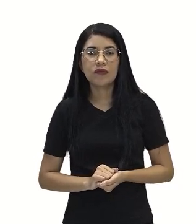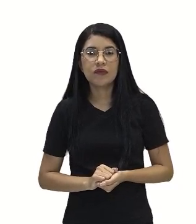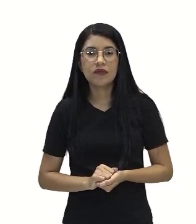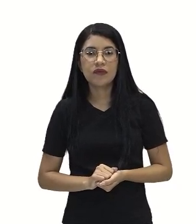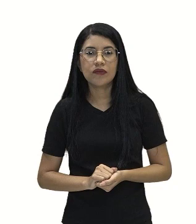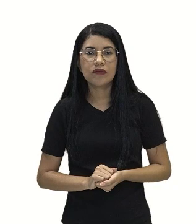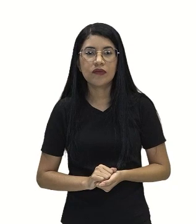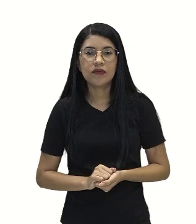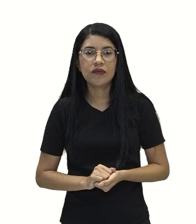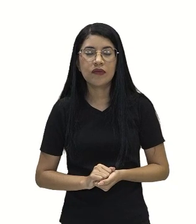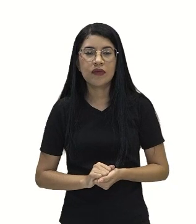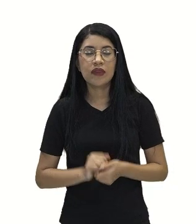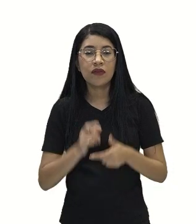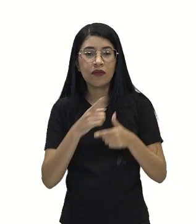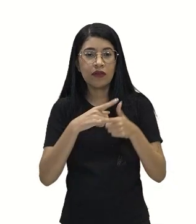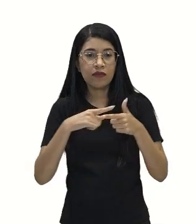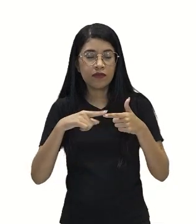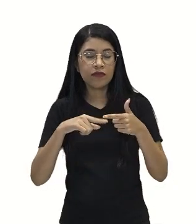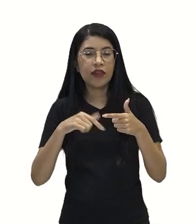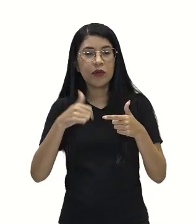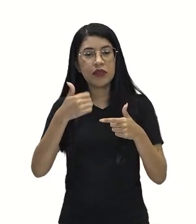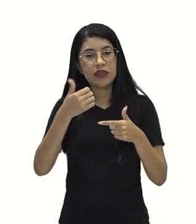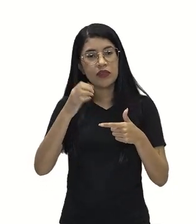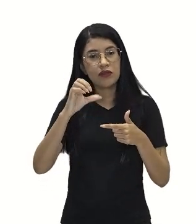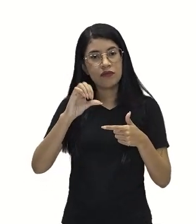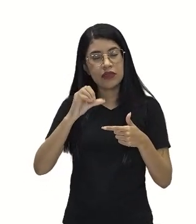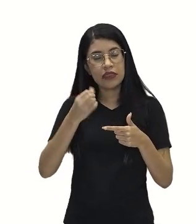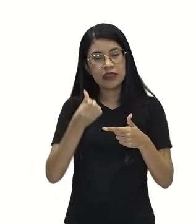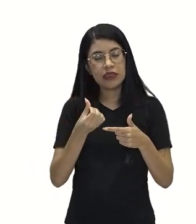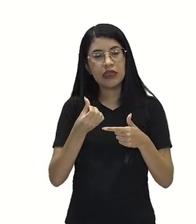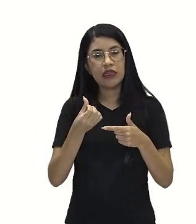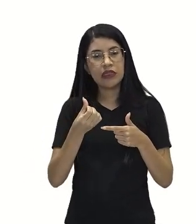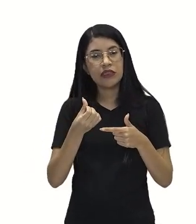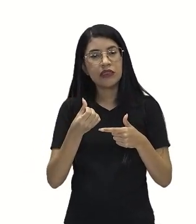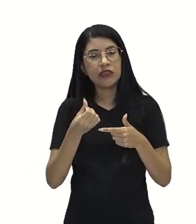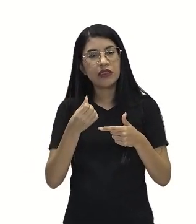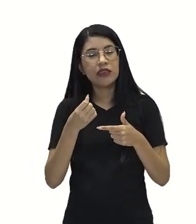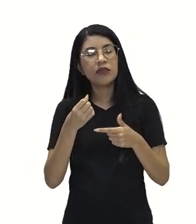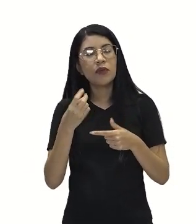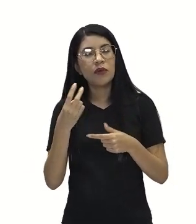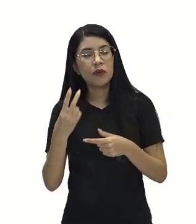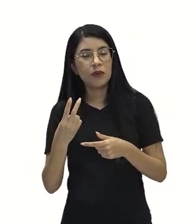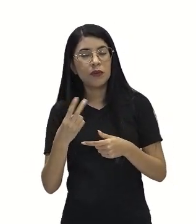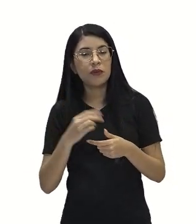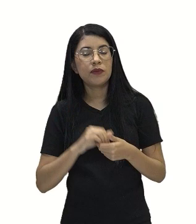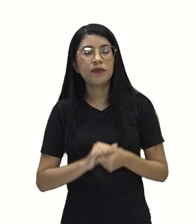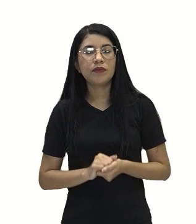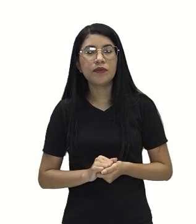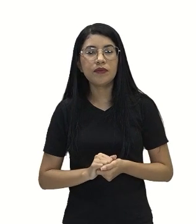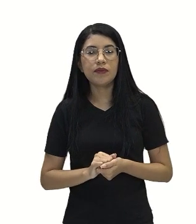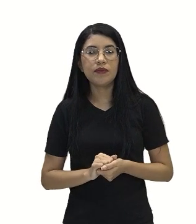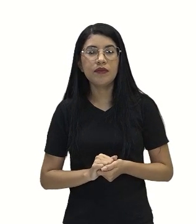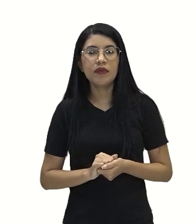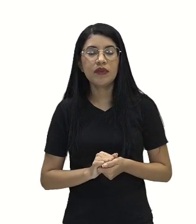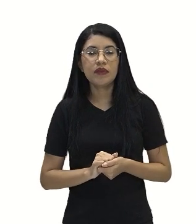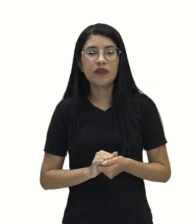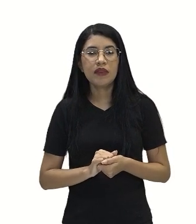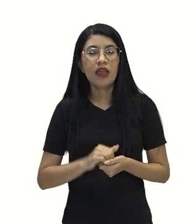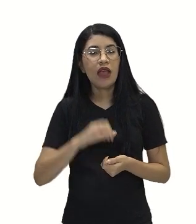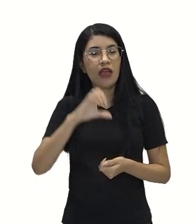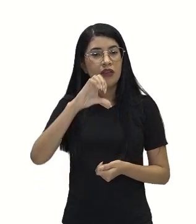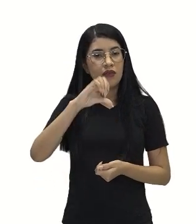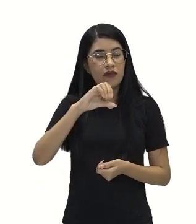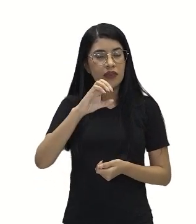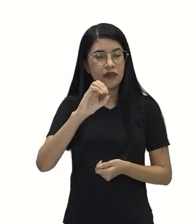196, né? Ó, aí eu disse que esse critério ele era por 2, que deu quanto? Ó, 98. Você continua dividindo